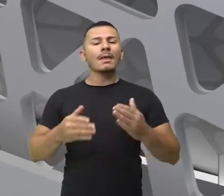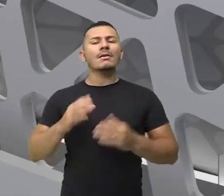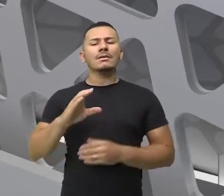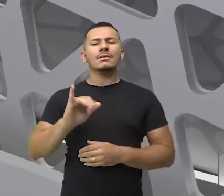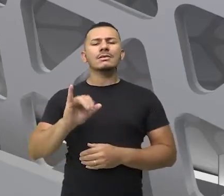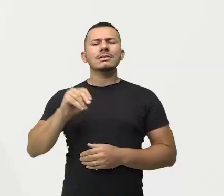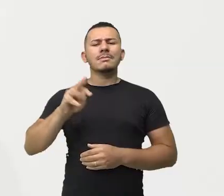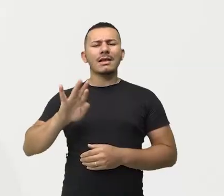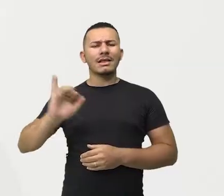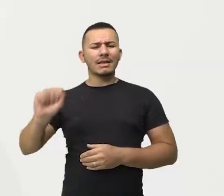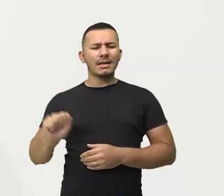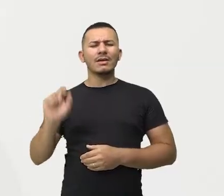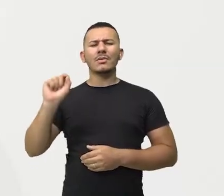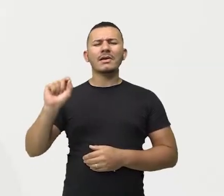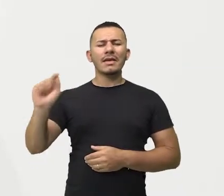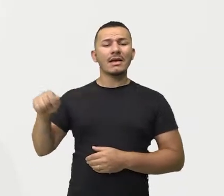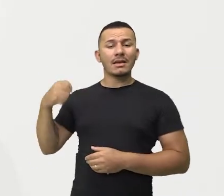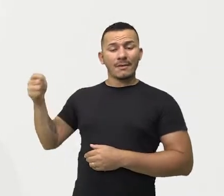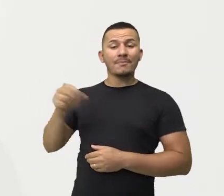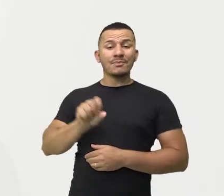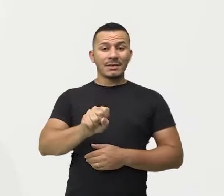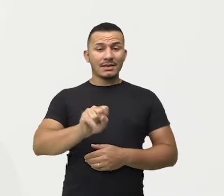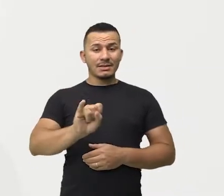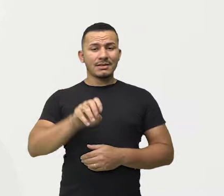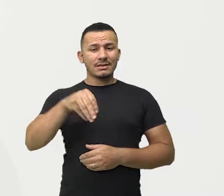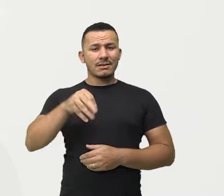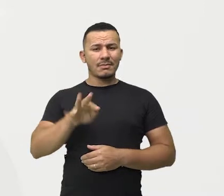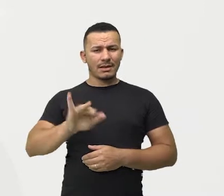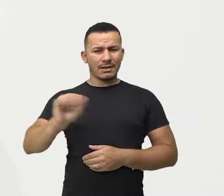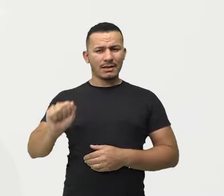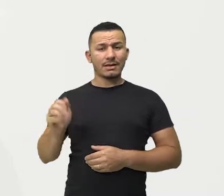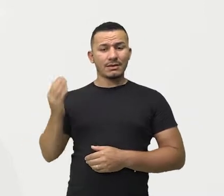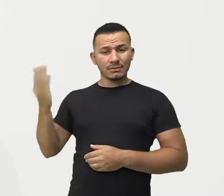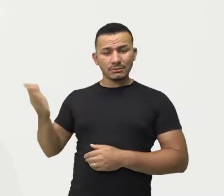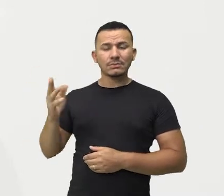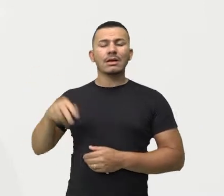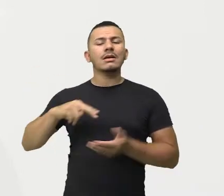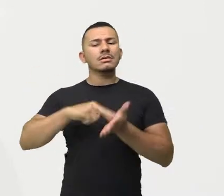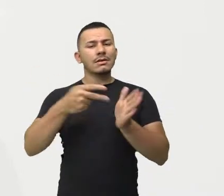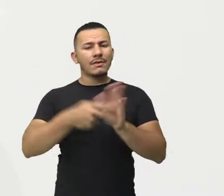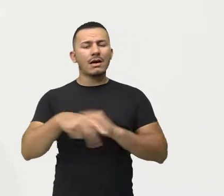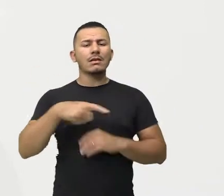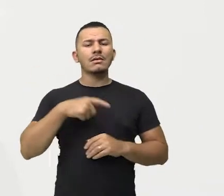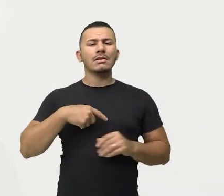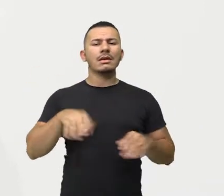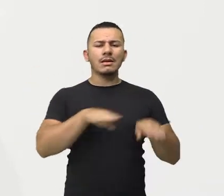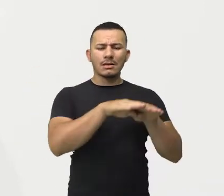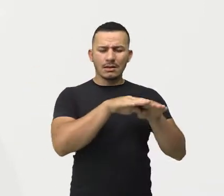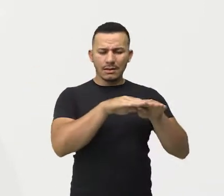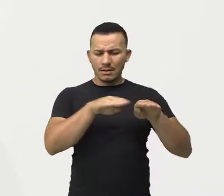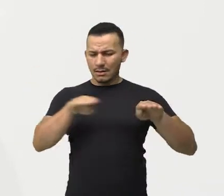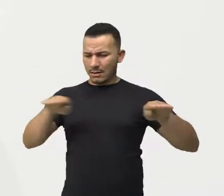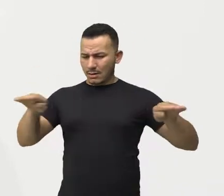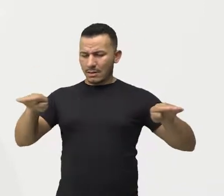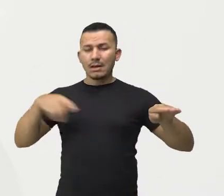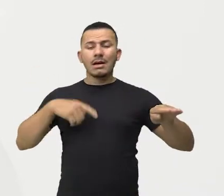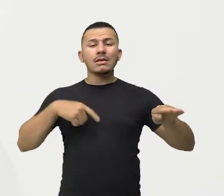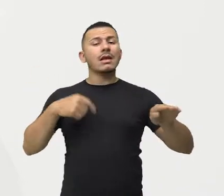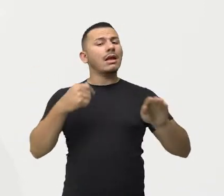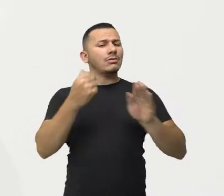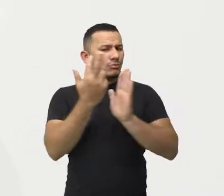que é simetria? Olha só, simetria é quando traçamos uma linha reta que divide